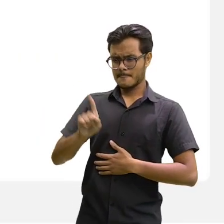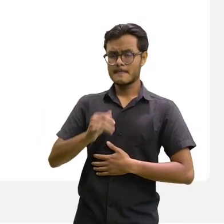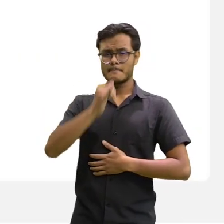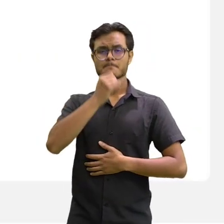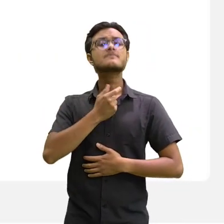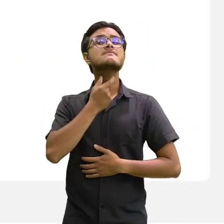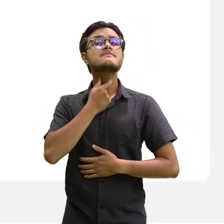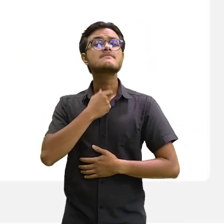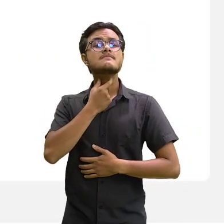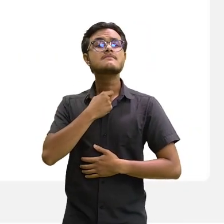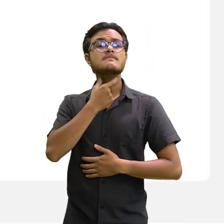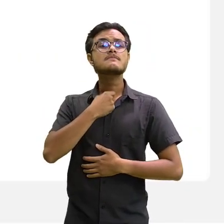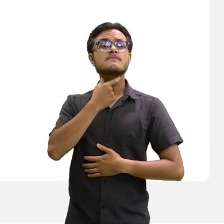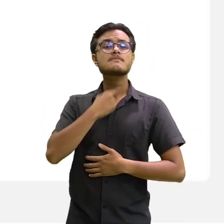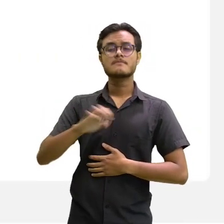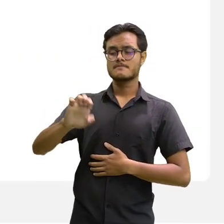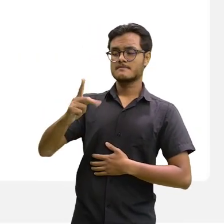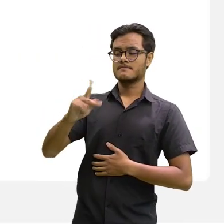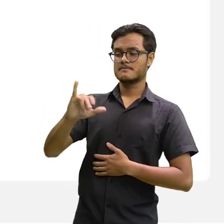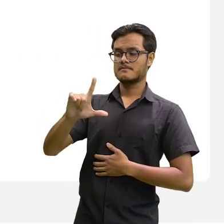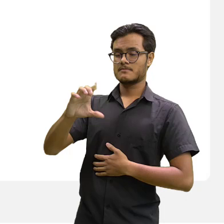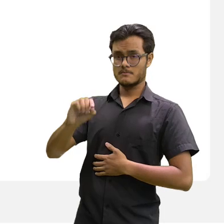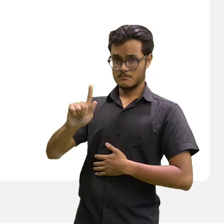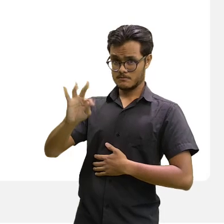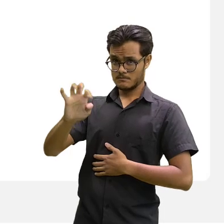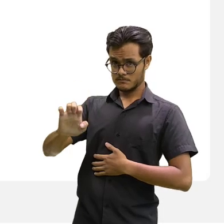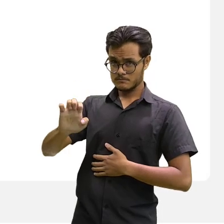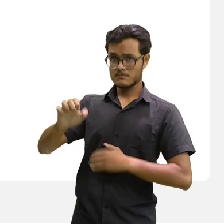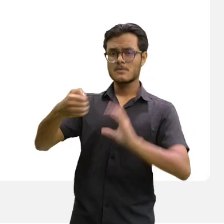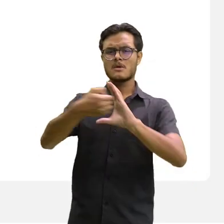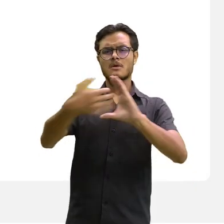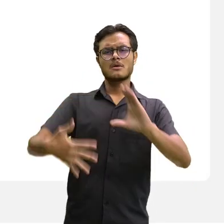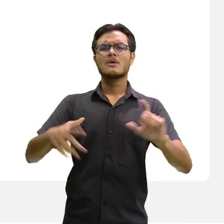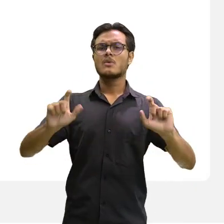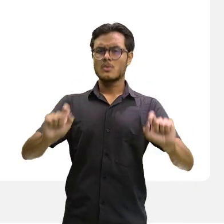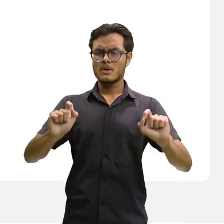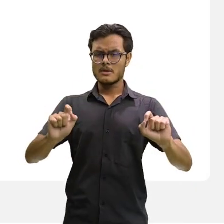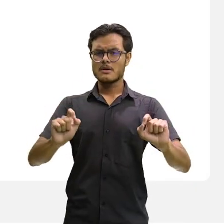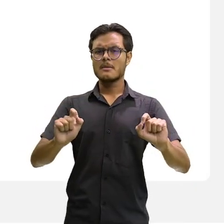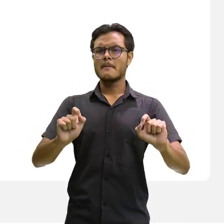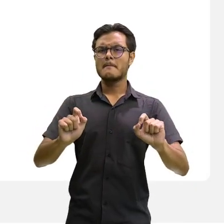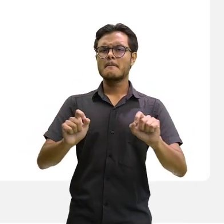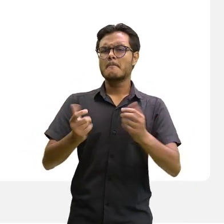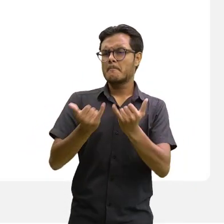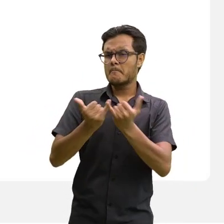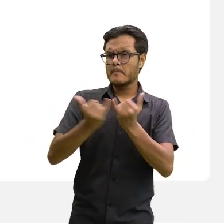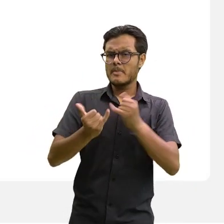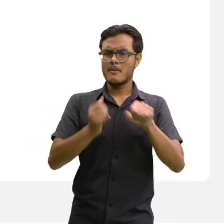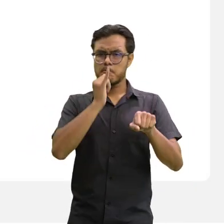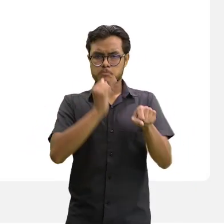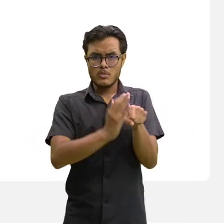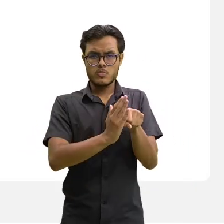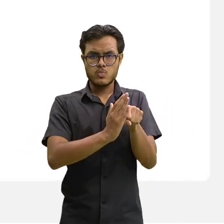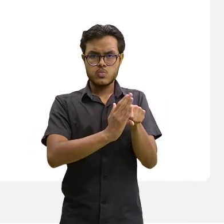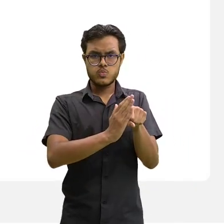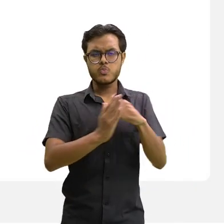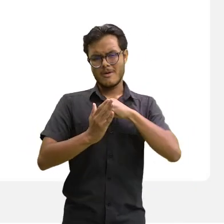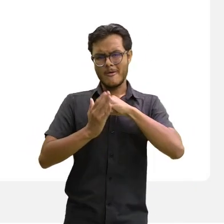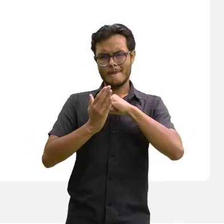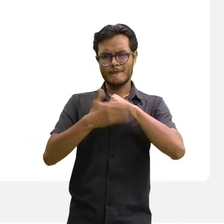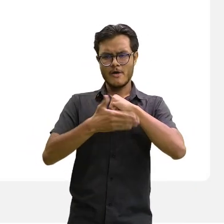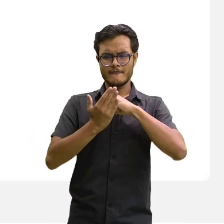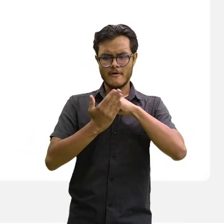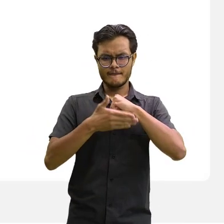epiglote, estrutura posicionada na garganta, atua como uma válvula, movendo-se para cima e para